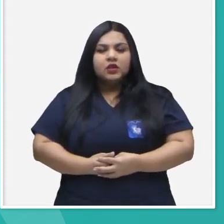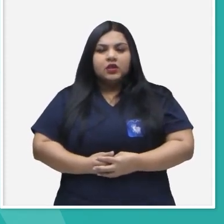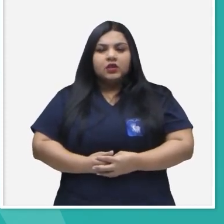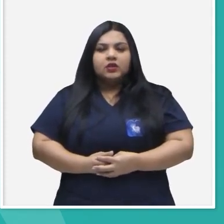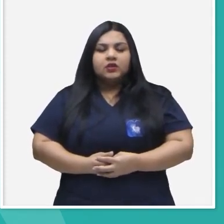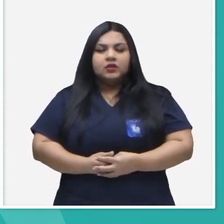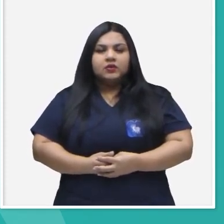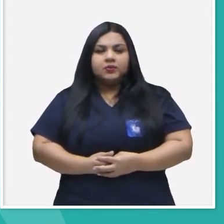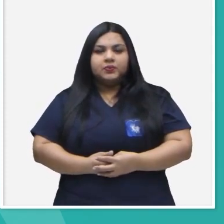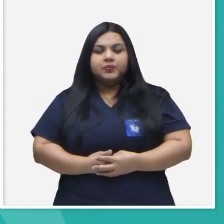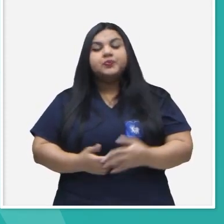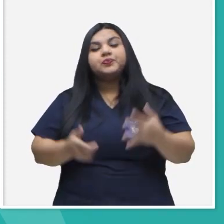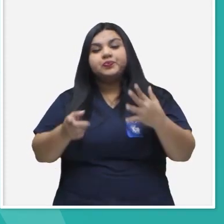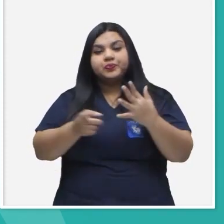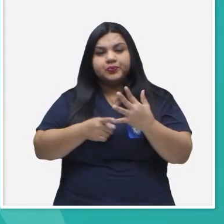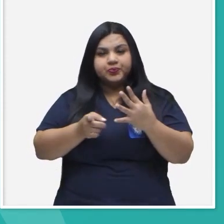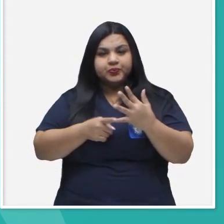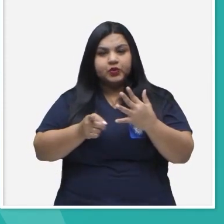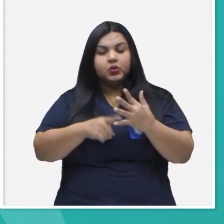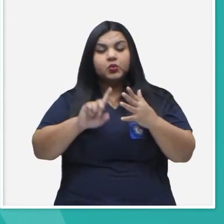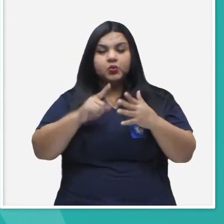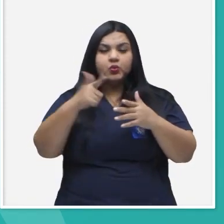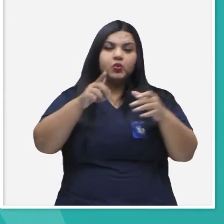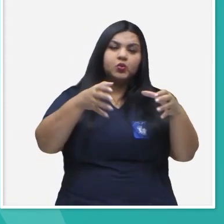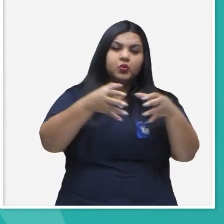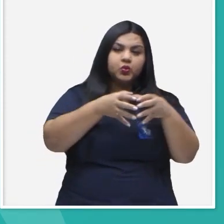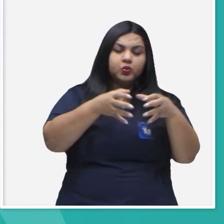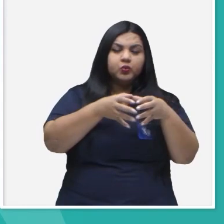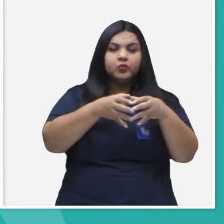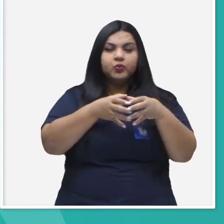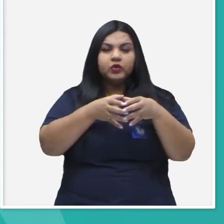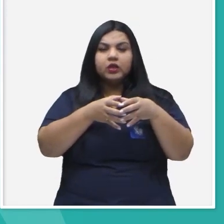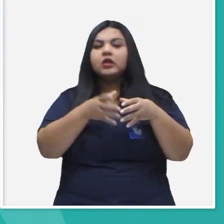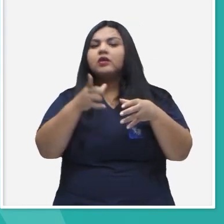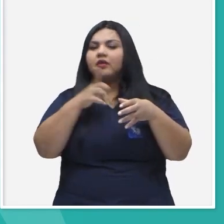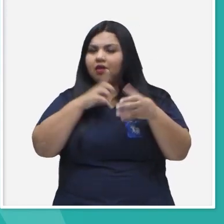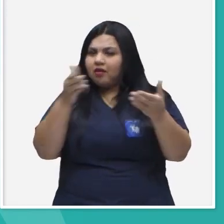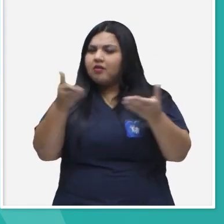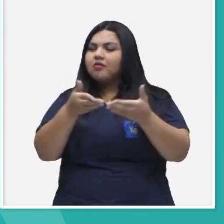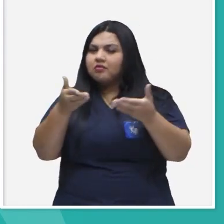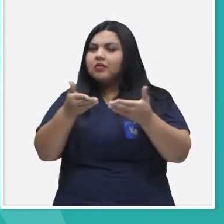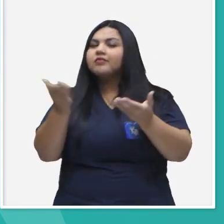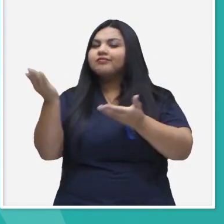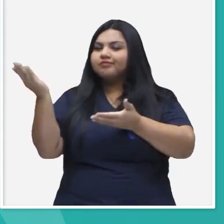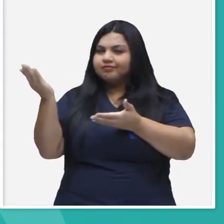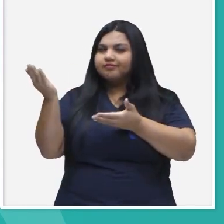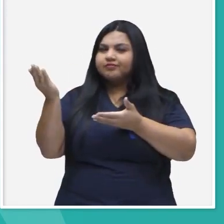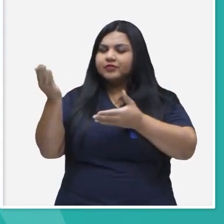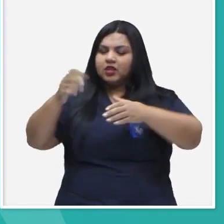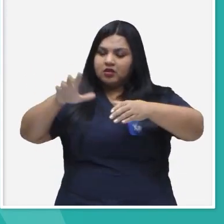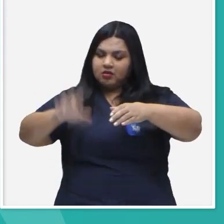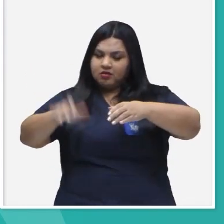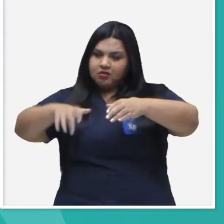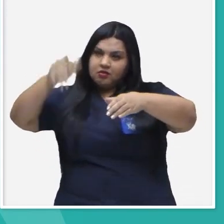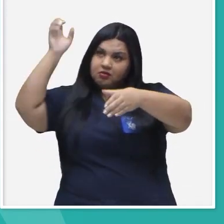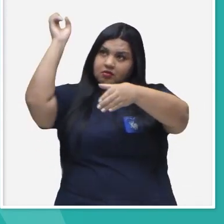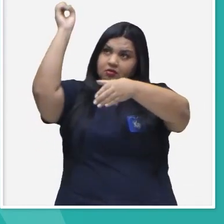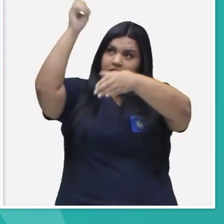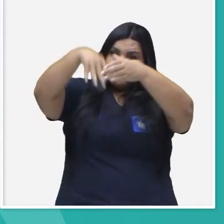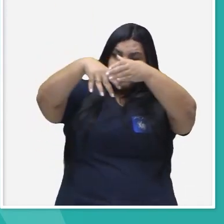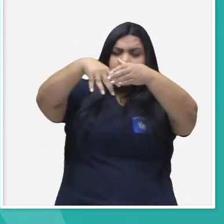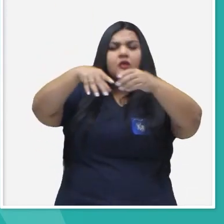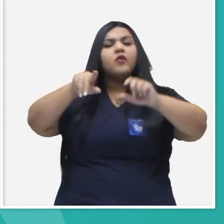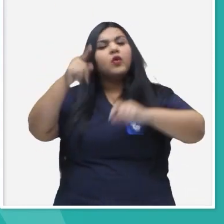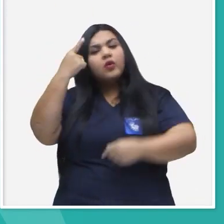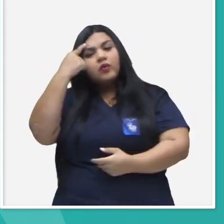prosseguir? Outro esporte coletivo que nós temos, agora sim, é o basquete. O basquete, ele foi criado